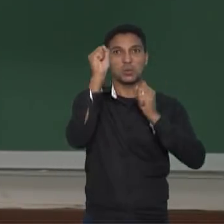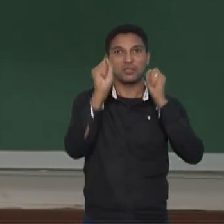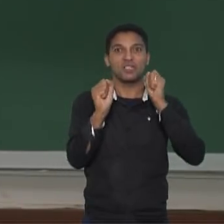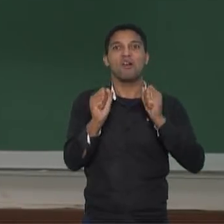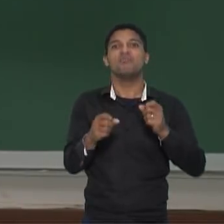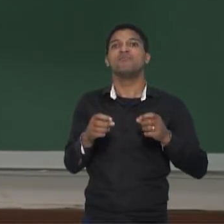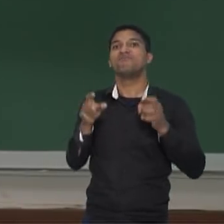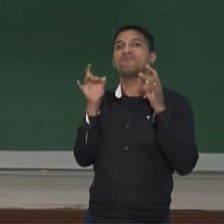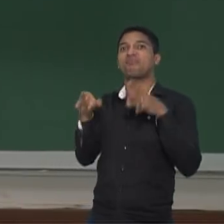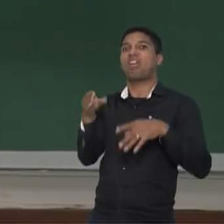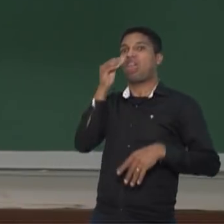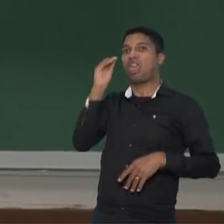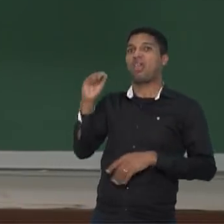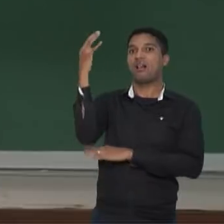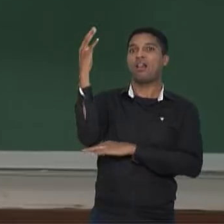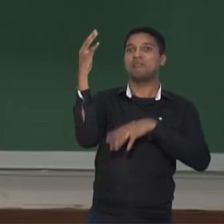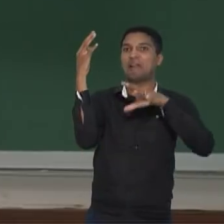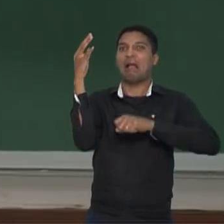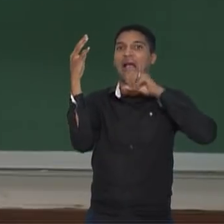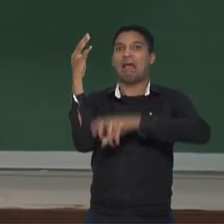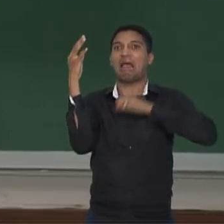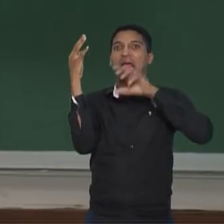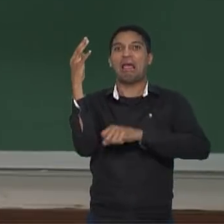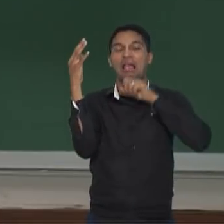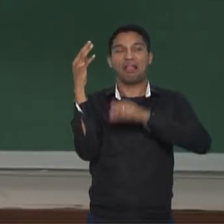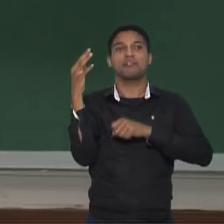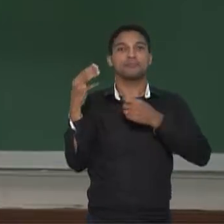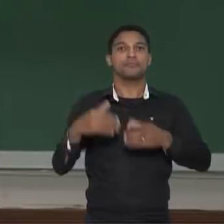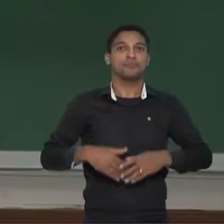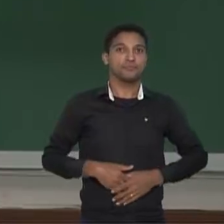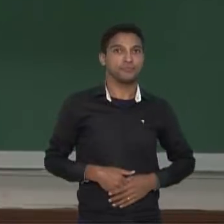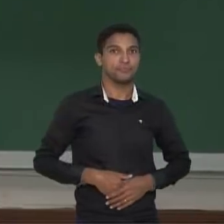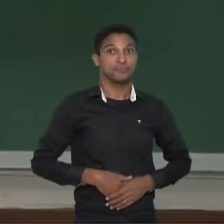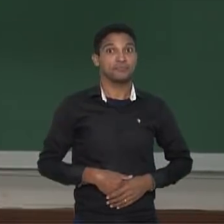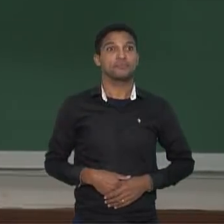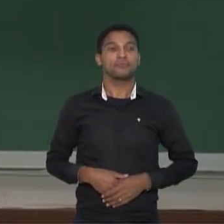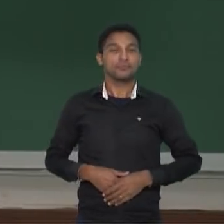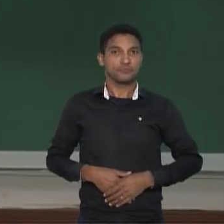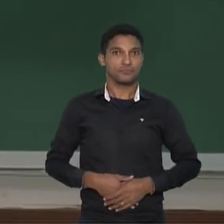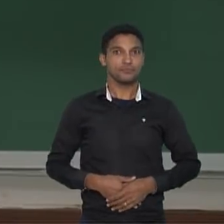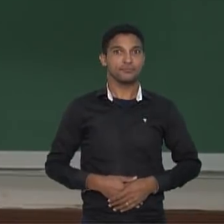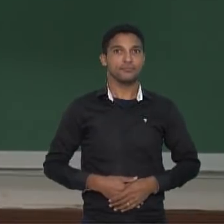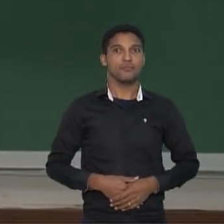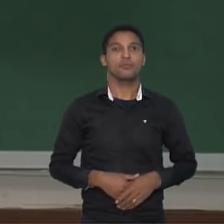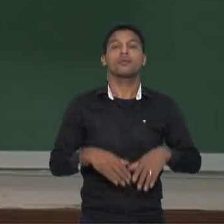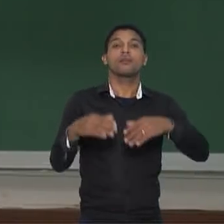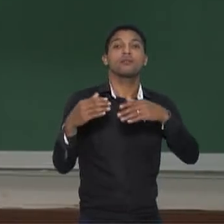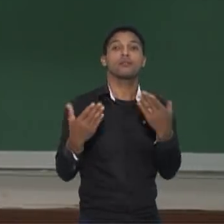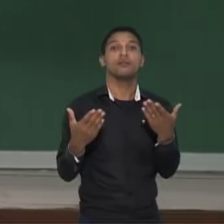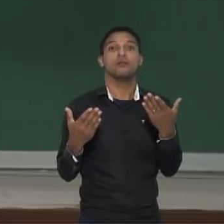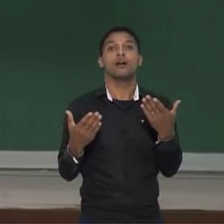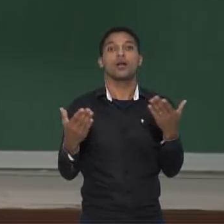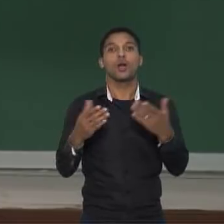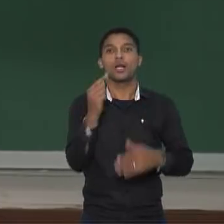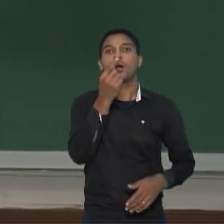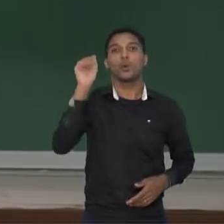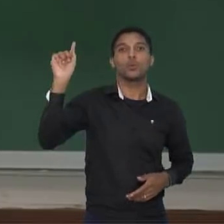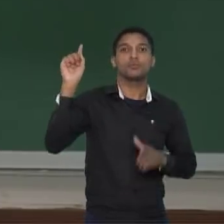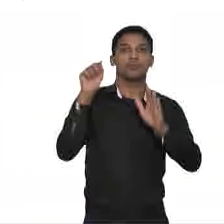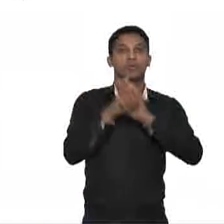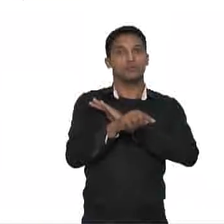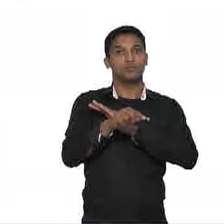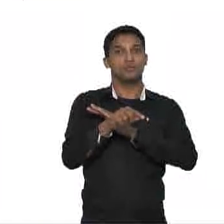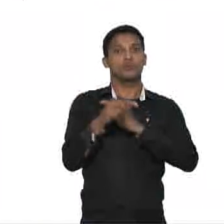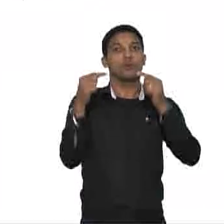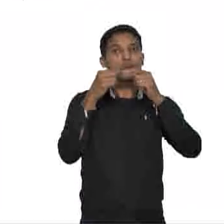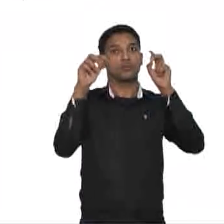de produção e consumo que valorize mais o nosso ambiente. Vamos de uma última questão sobre esse tema.